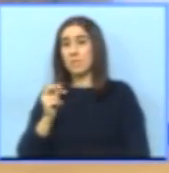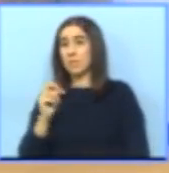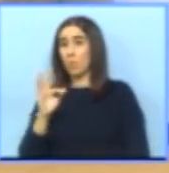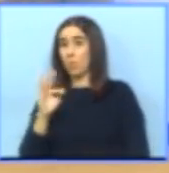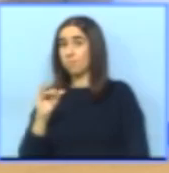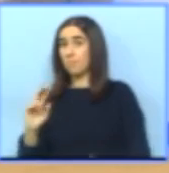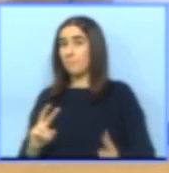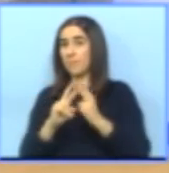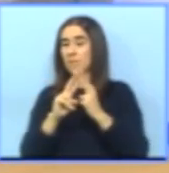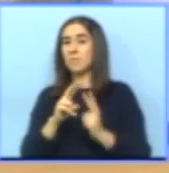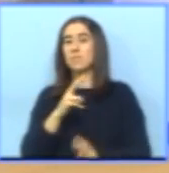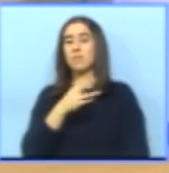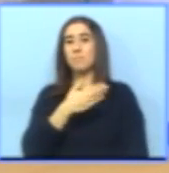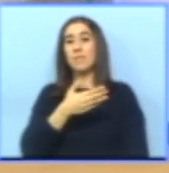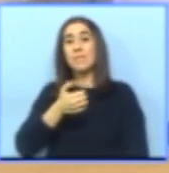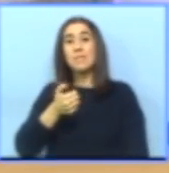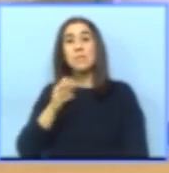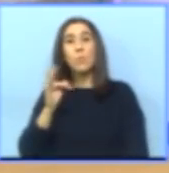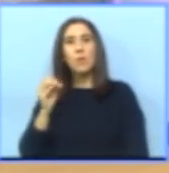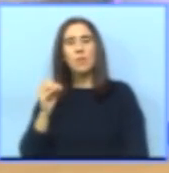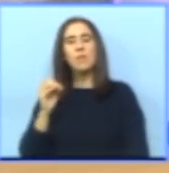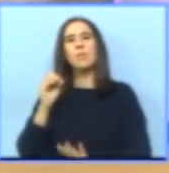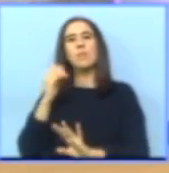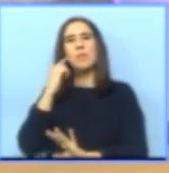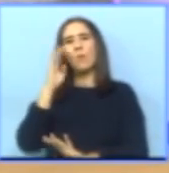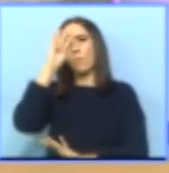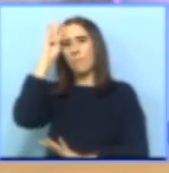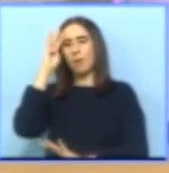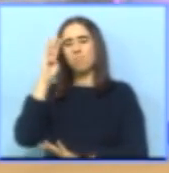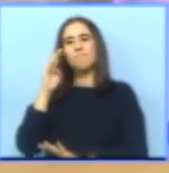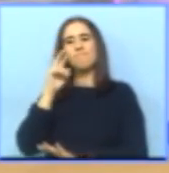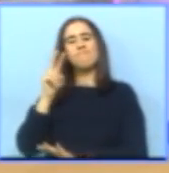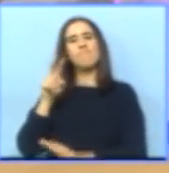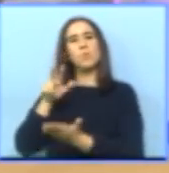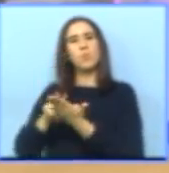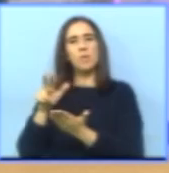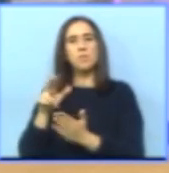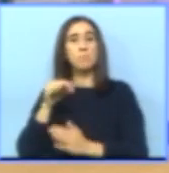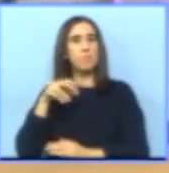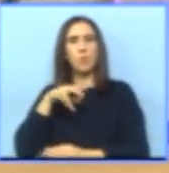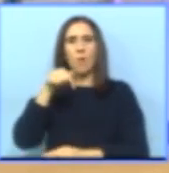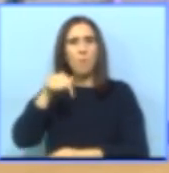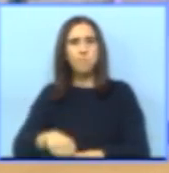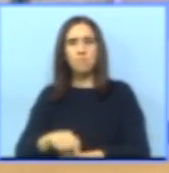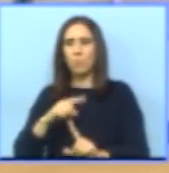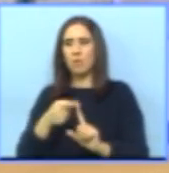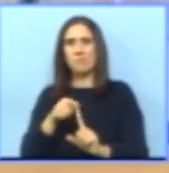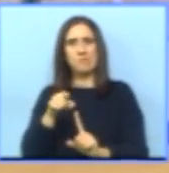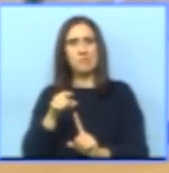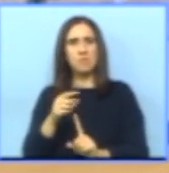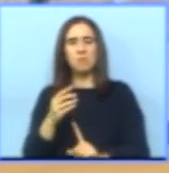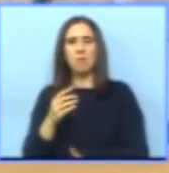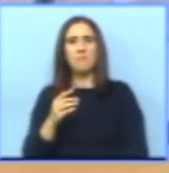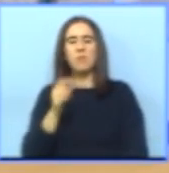depois em 1540 reconhecida pelo Papa e chega a Portugal logo imediatamente, quer dizer, nesse próprio ano, quer dizer, há